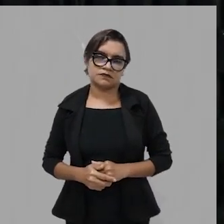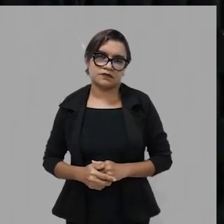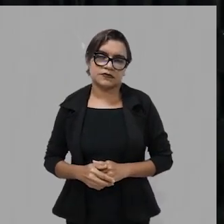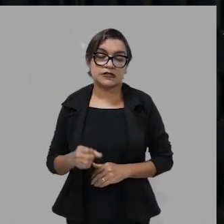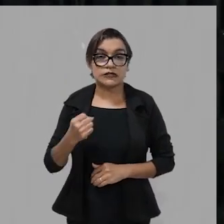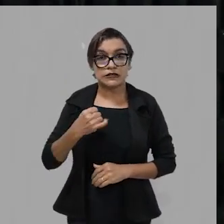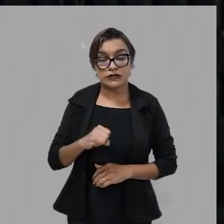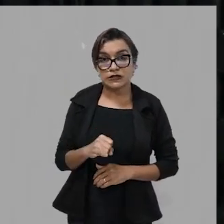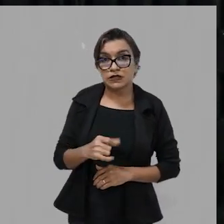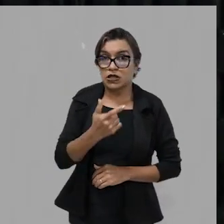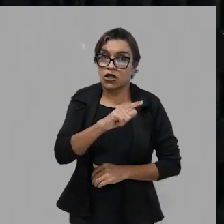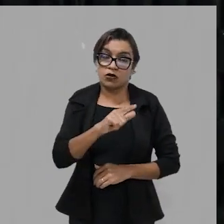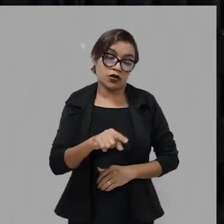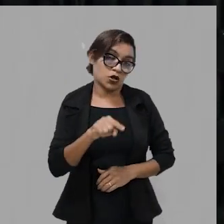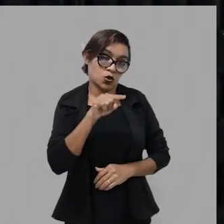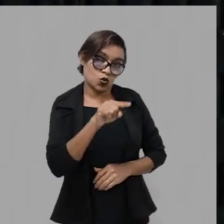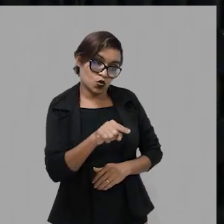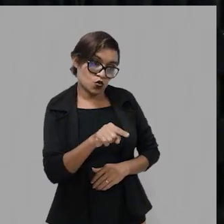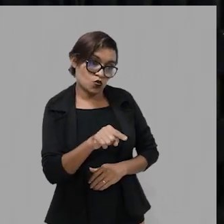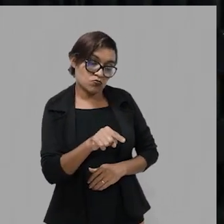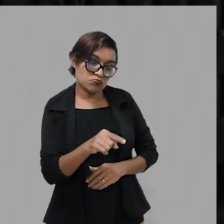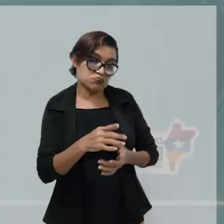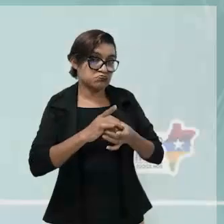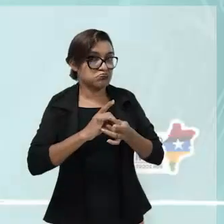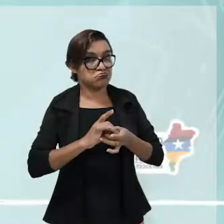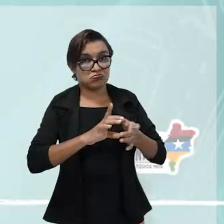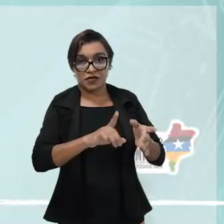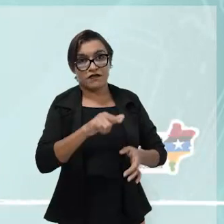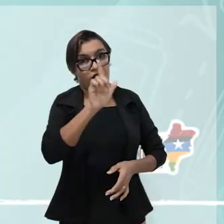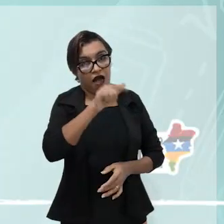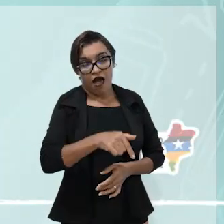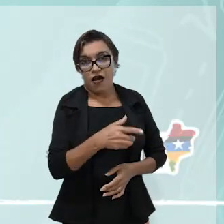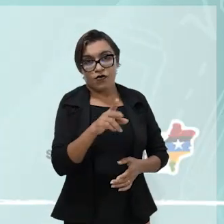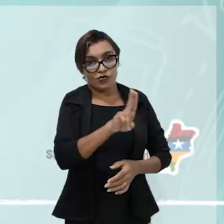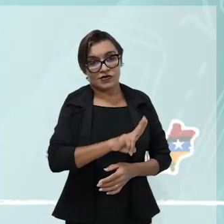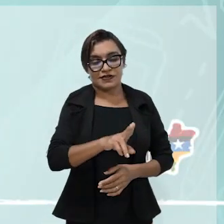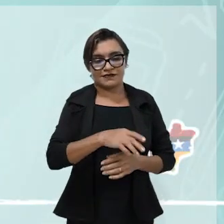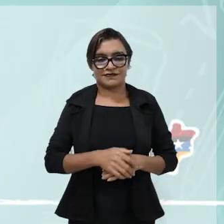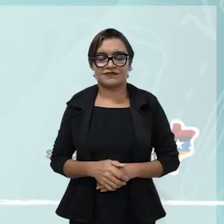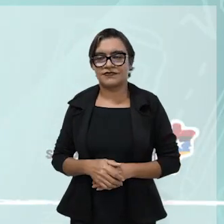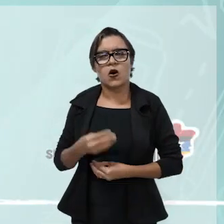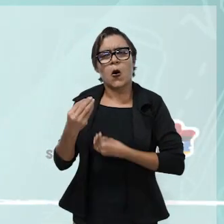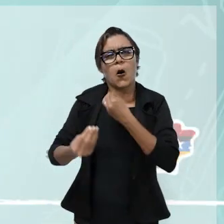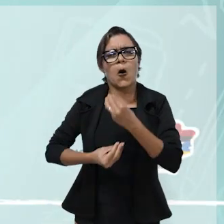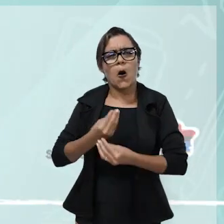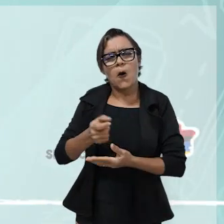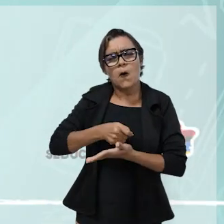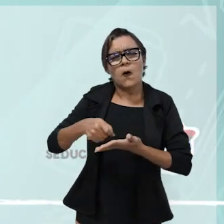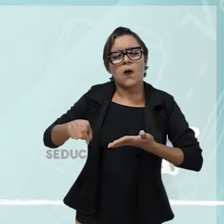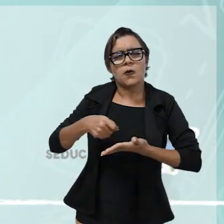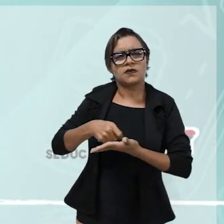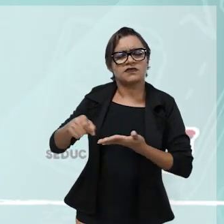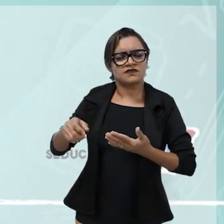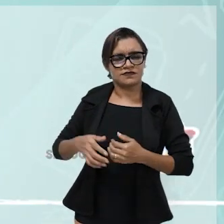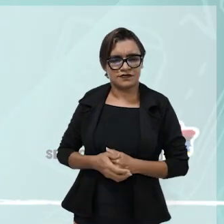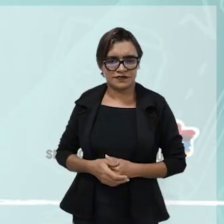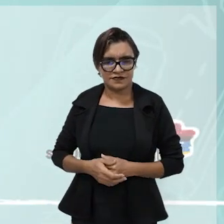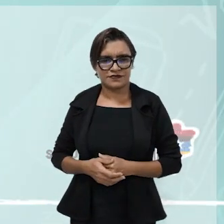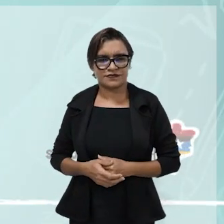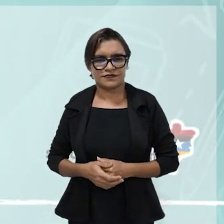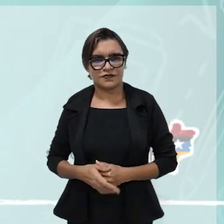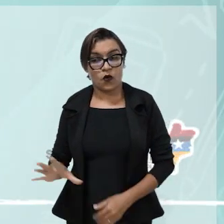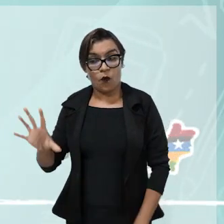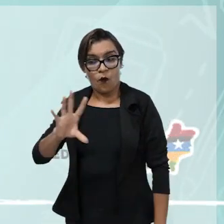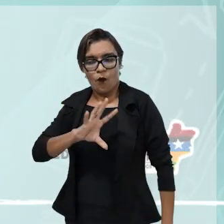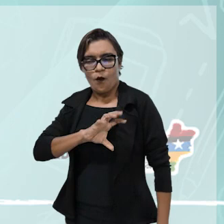mesmo, né? Que é de onde foi tirado. Tá doido, Camões? Não podemos escrever isso. Então escreve aí. O amor é